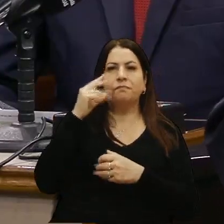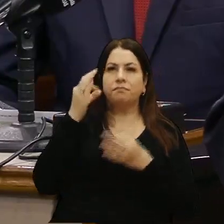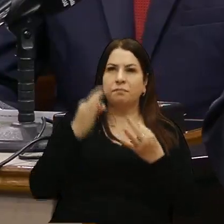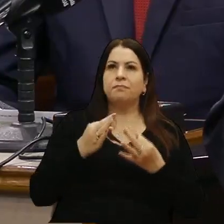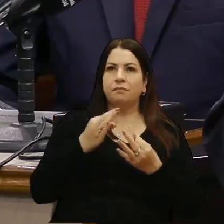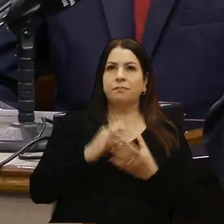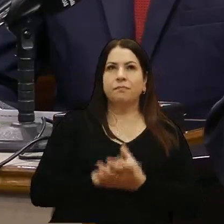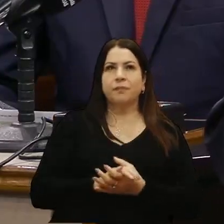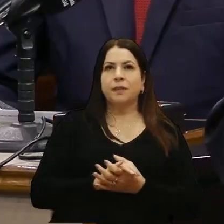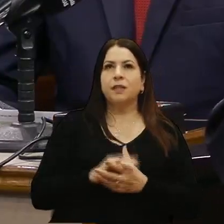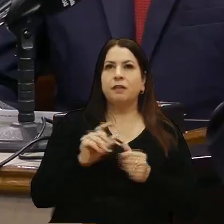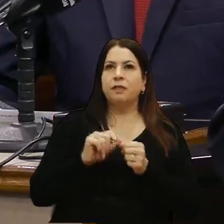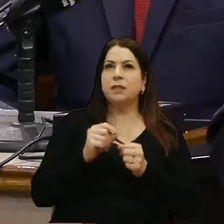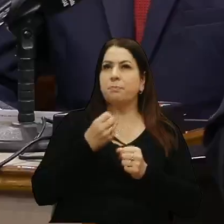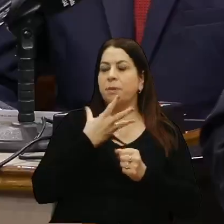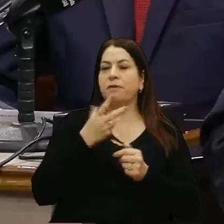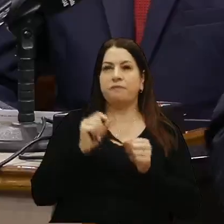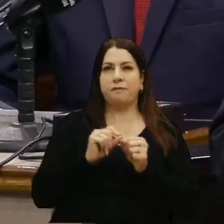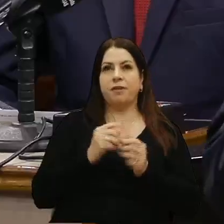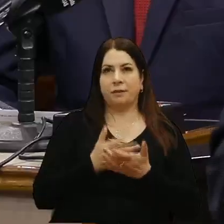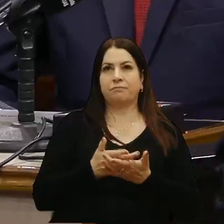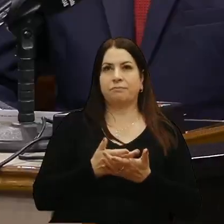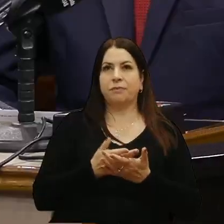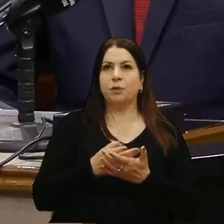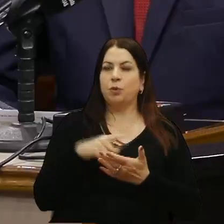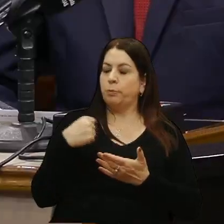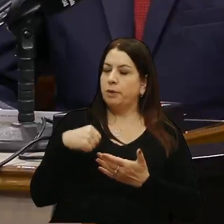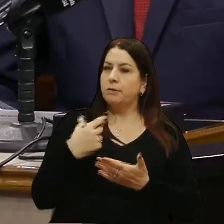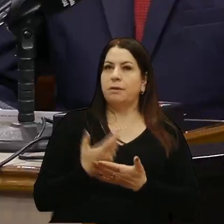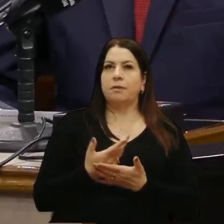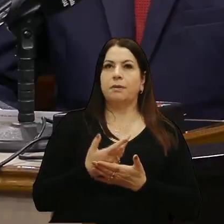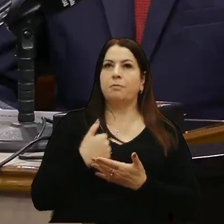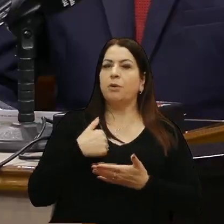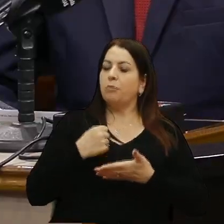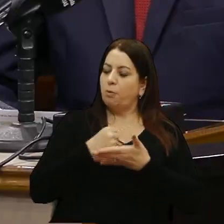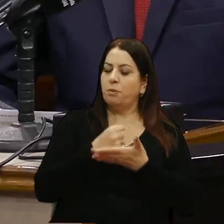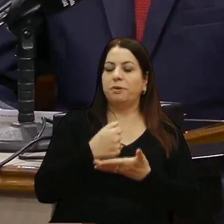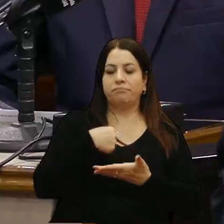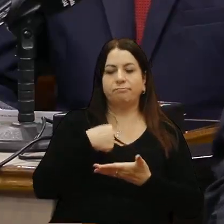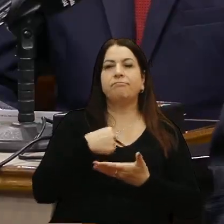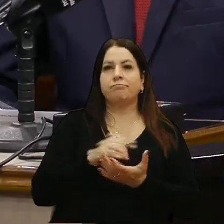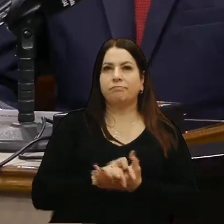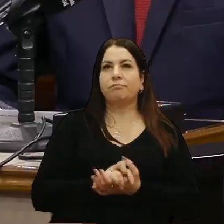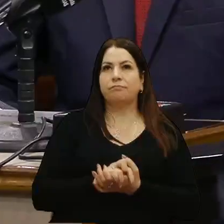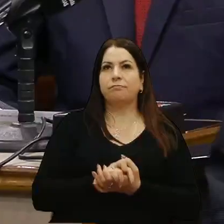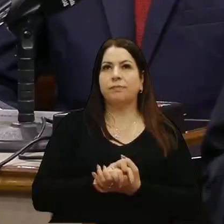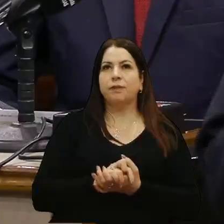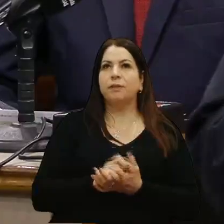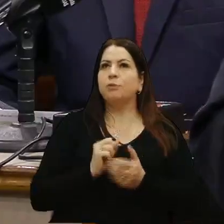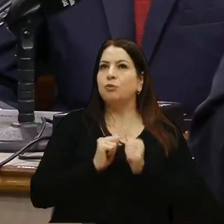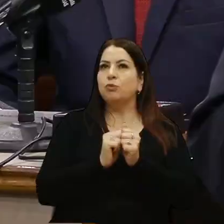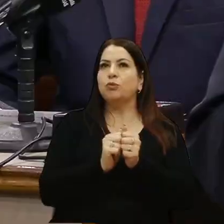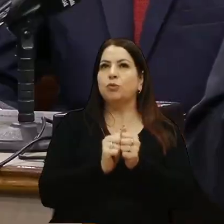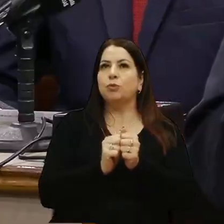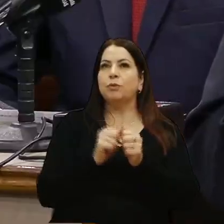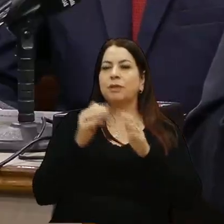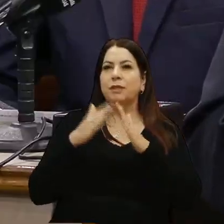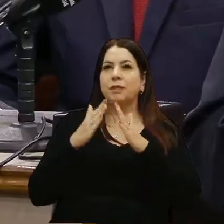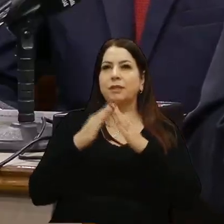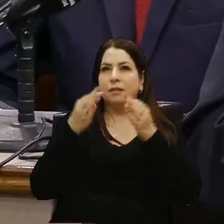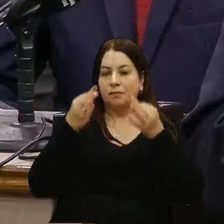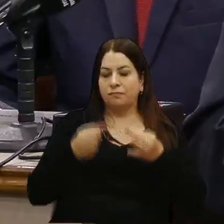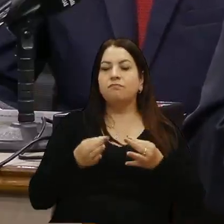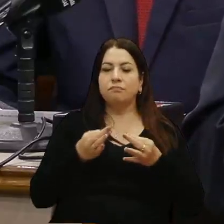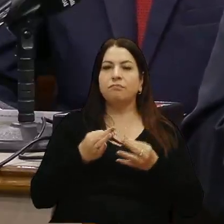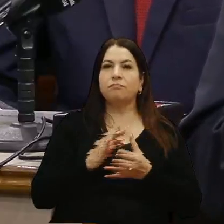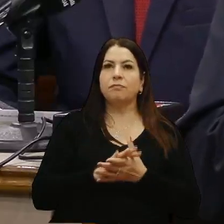certamente fará muito bem feito, e o que precisar pode contar com esse vereador. Estamos juntos e com essa casa que eu tenho